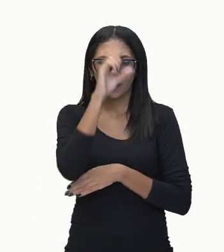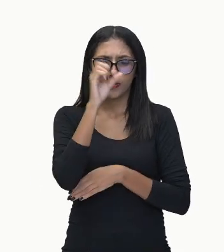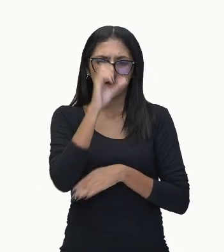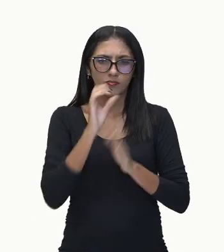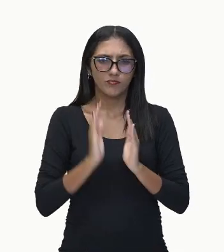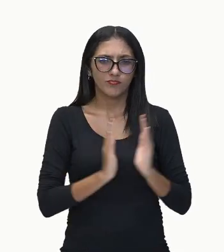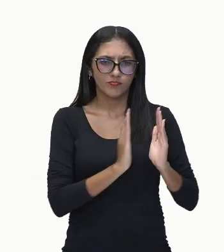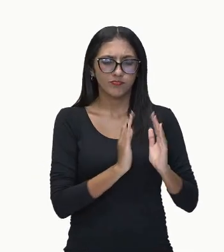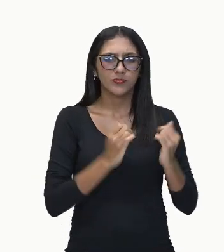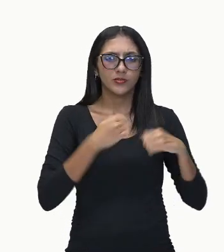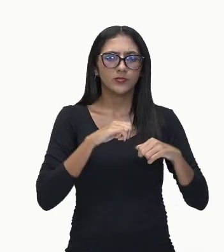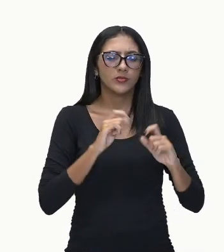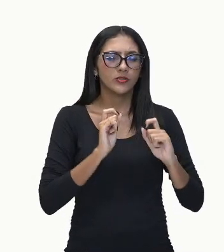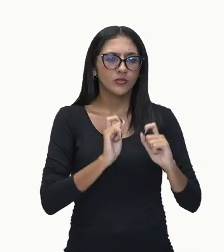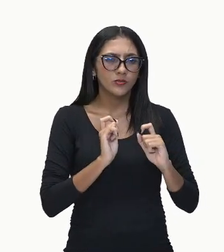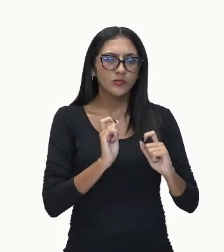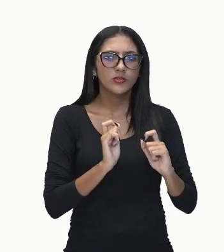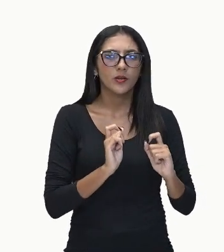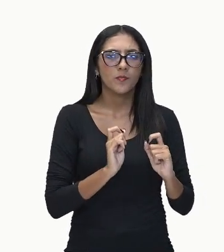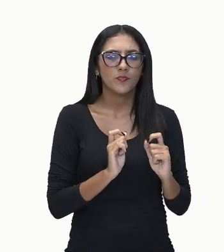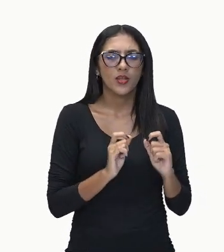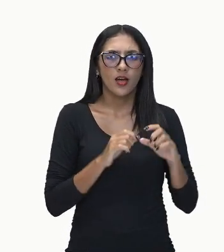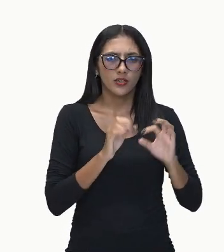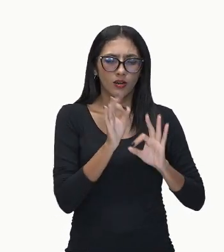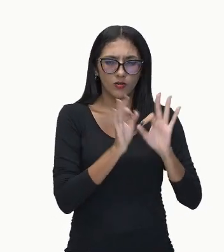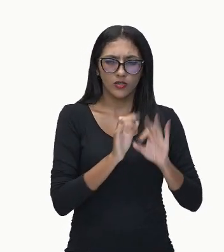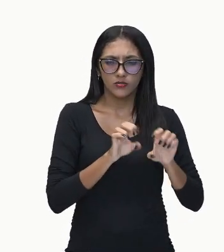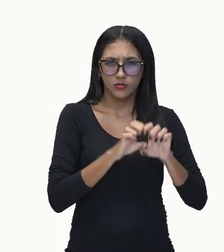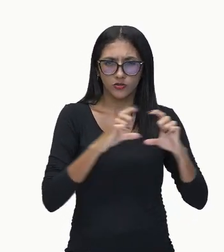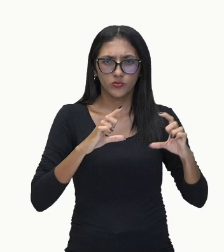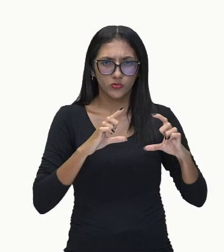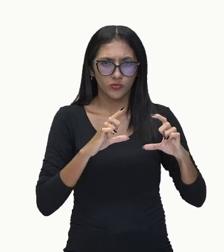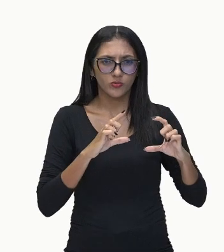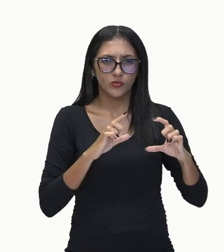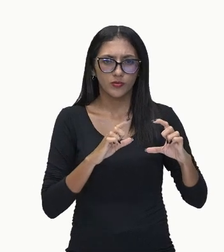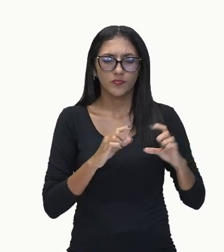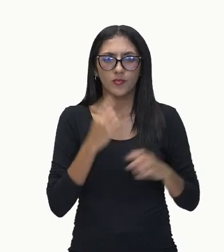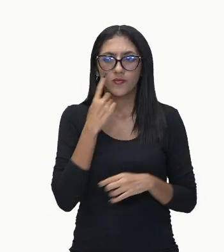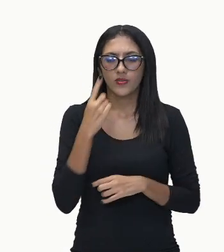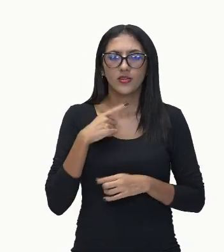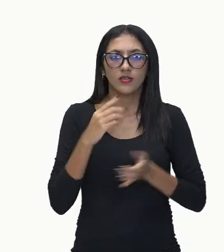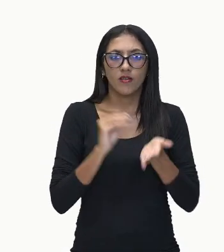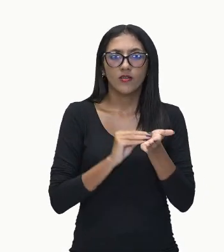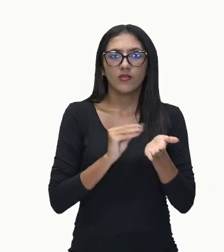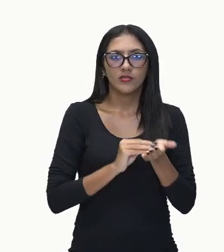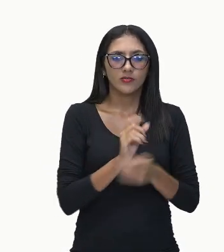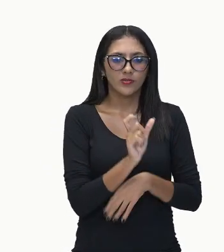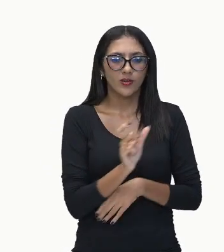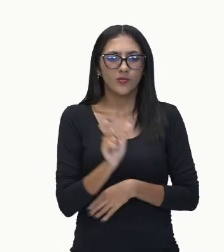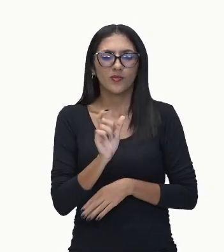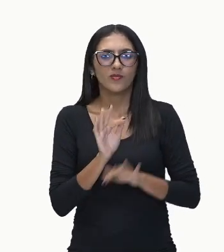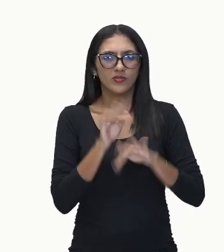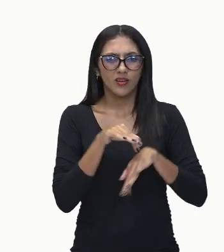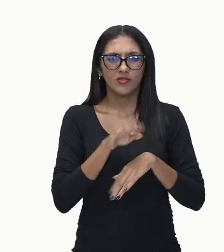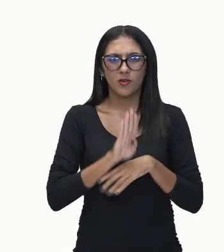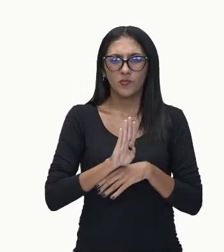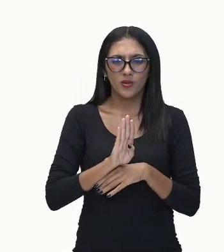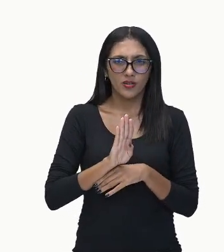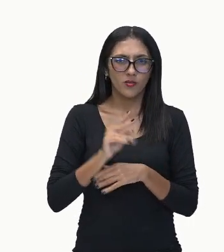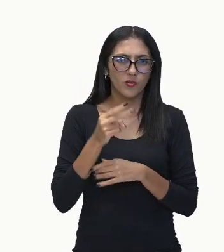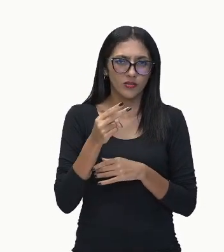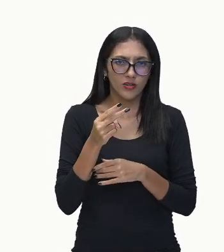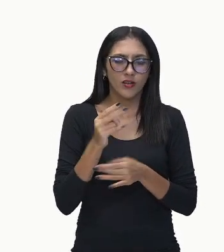nós devemos ficar com um trinômio quadrado perfeito Você já percebeu que está faltando aqui o termo independente